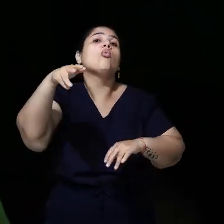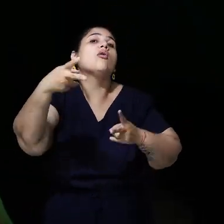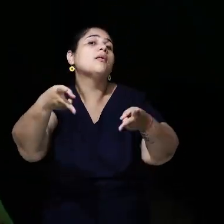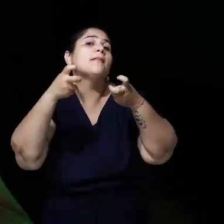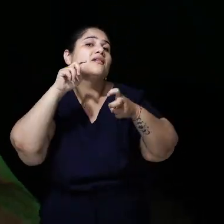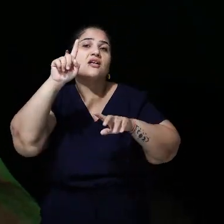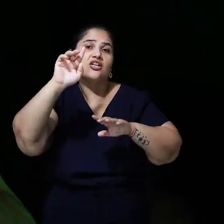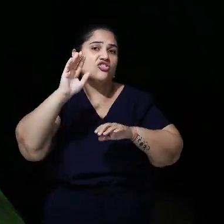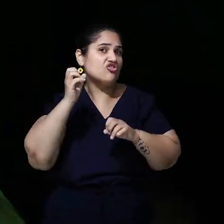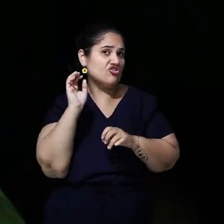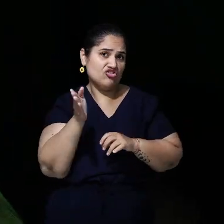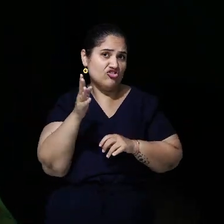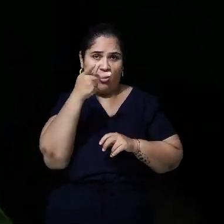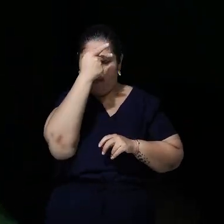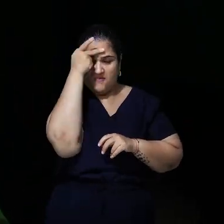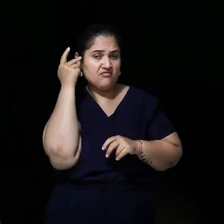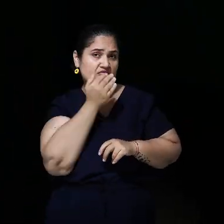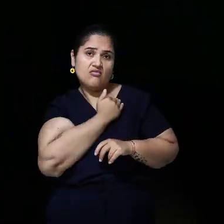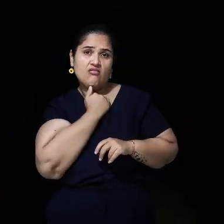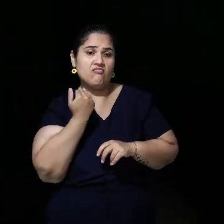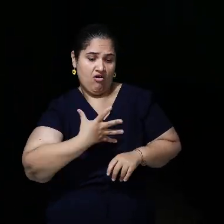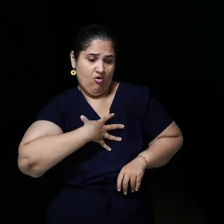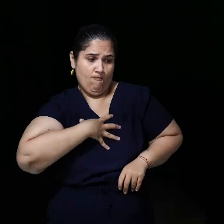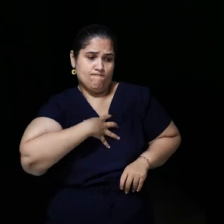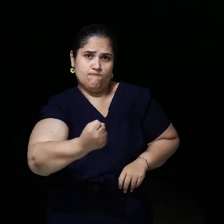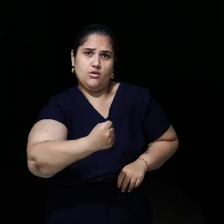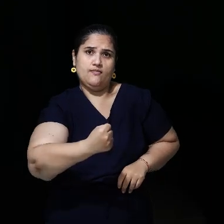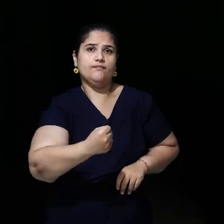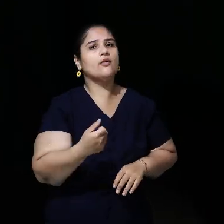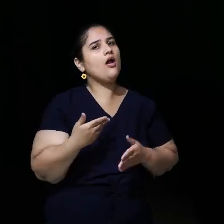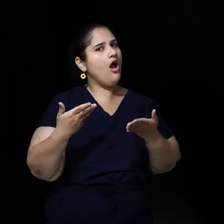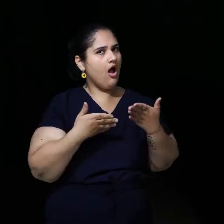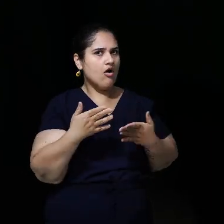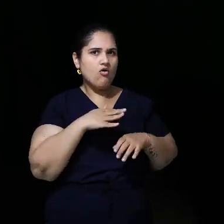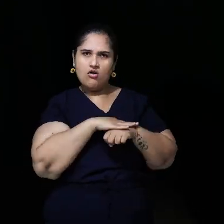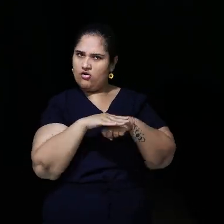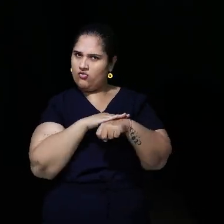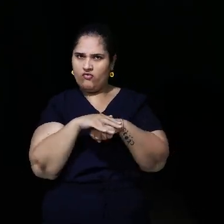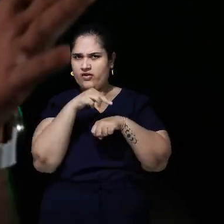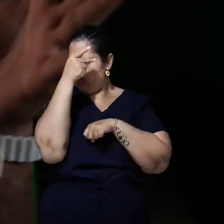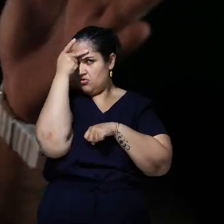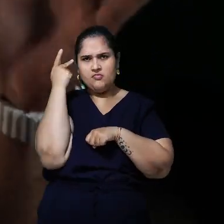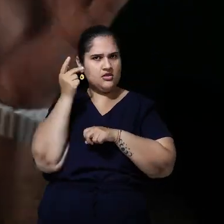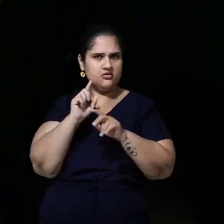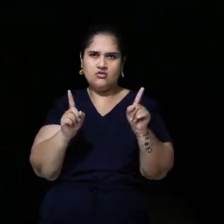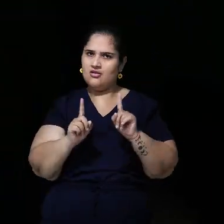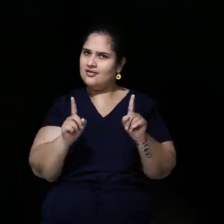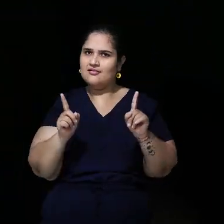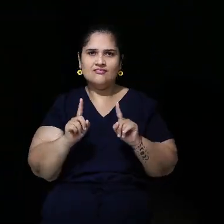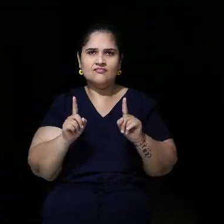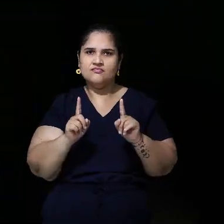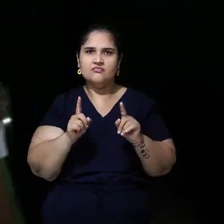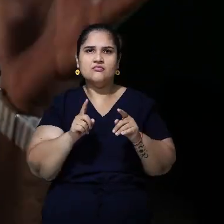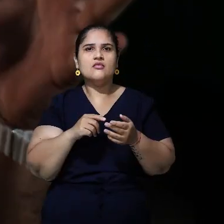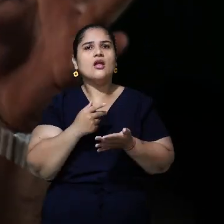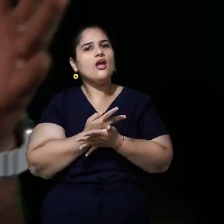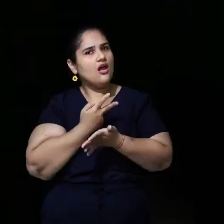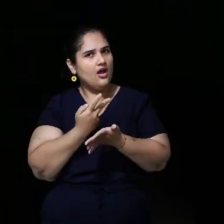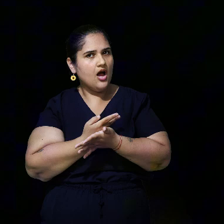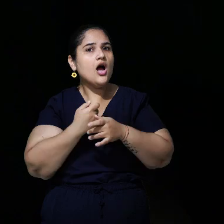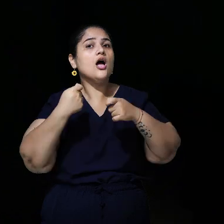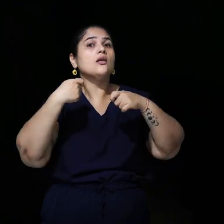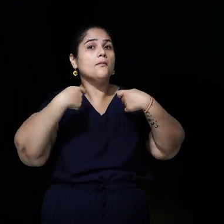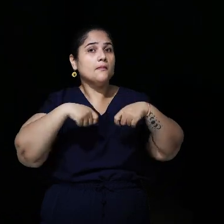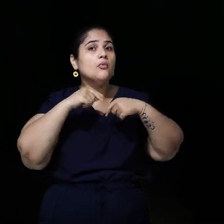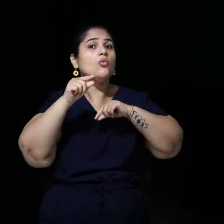coisa, né? Esses tempos, tipo, eu não converso mais com ninguém errado, não aconselho. Procura ajuda,